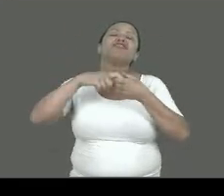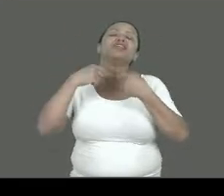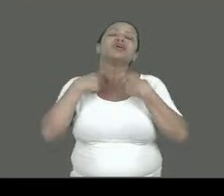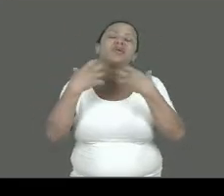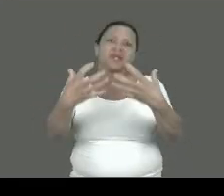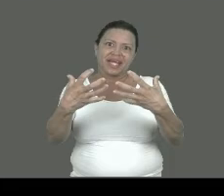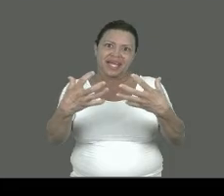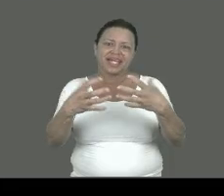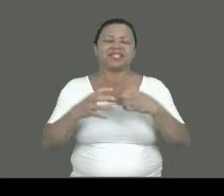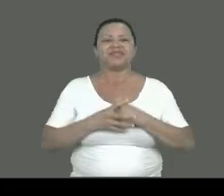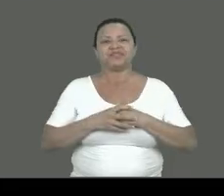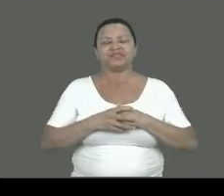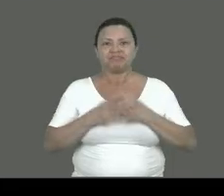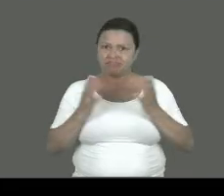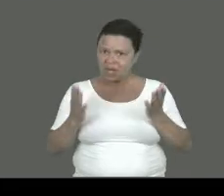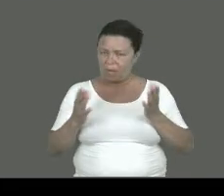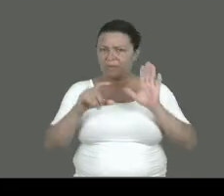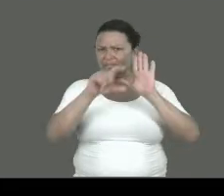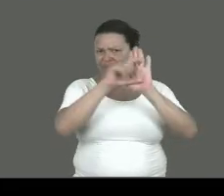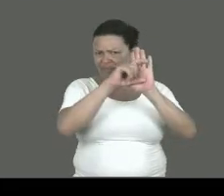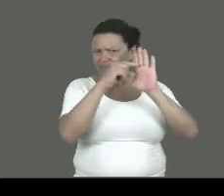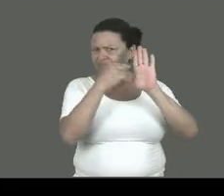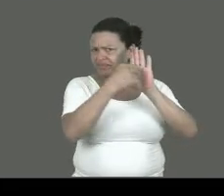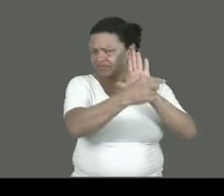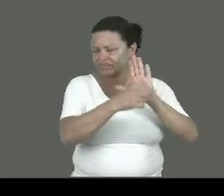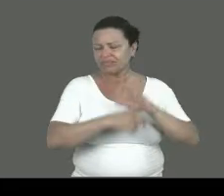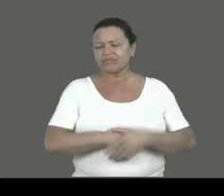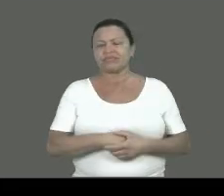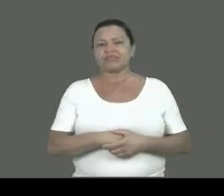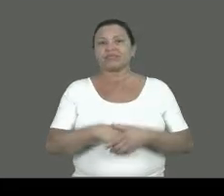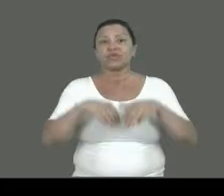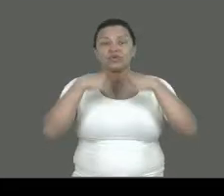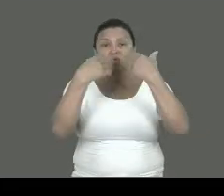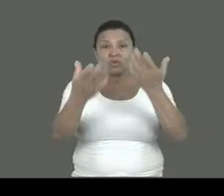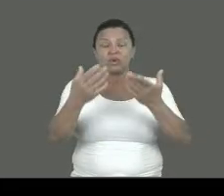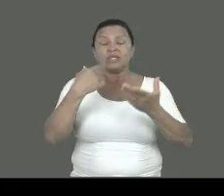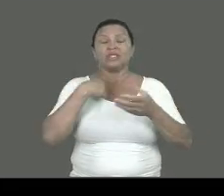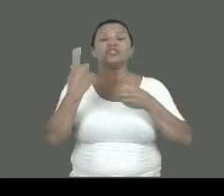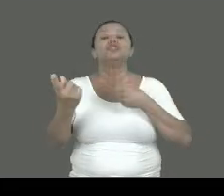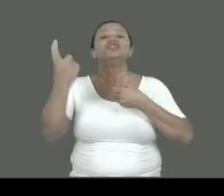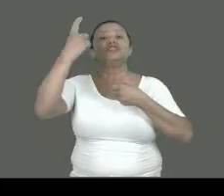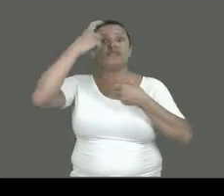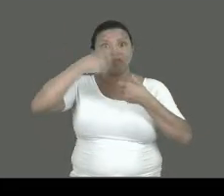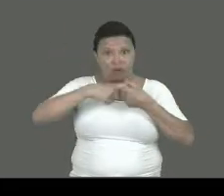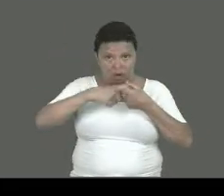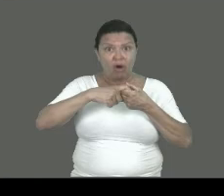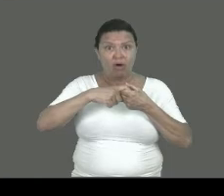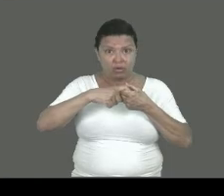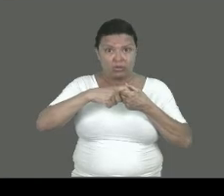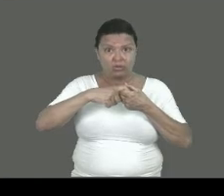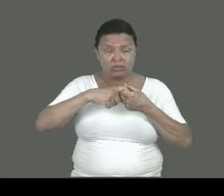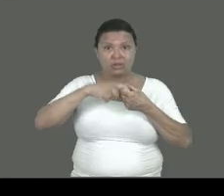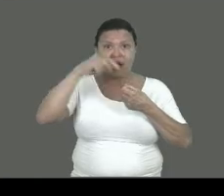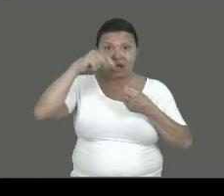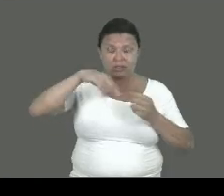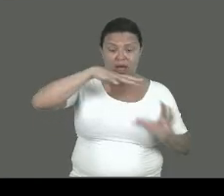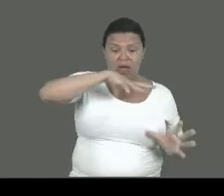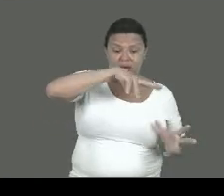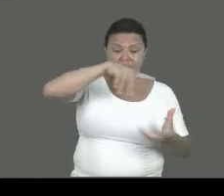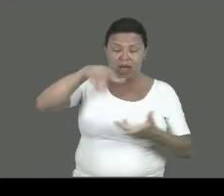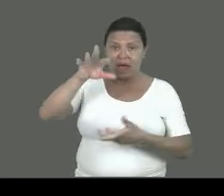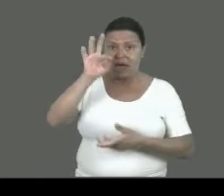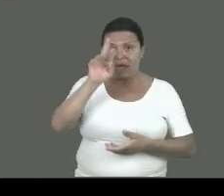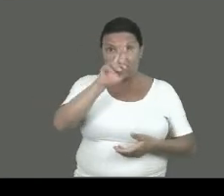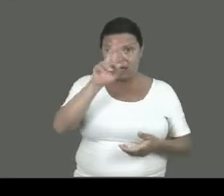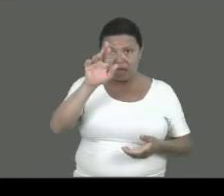quero. Pois bem, quando voltamos à pátria da Terra, quando voltamos